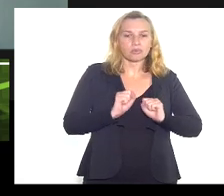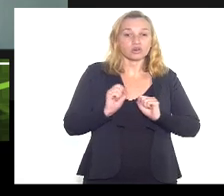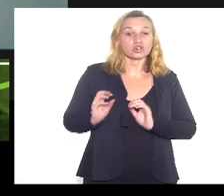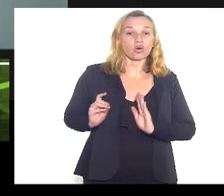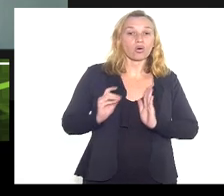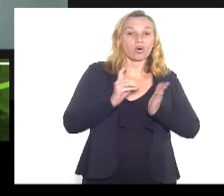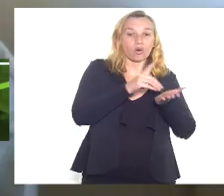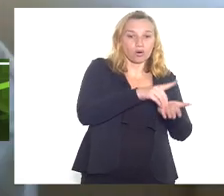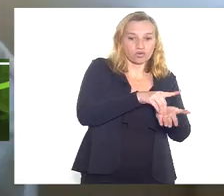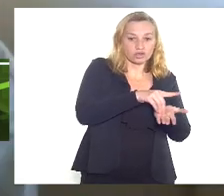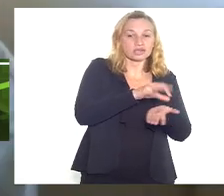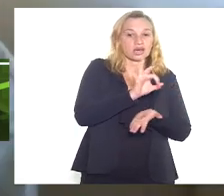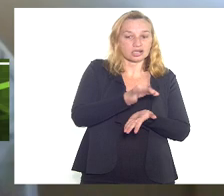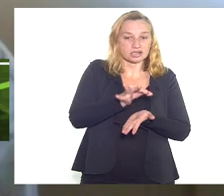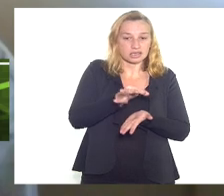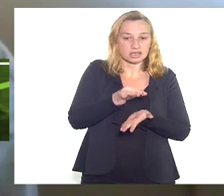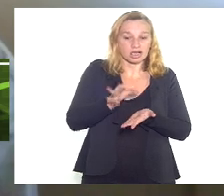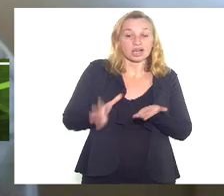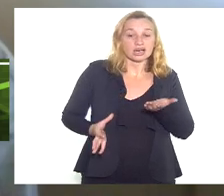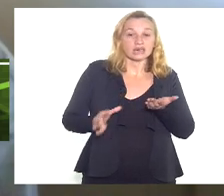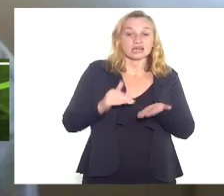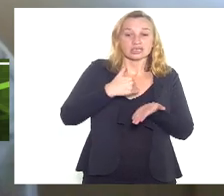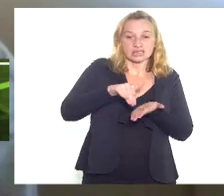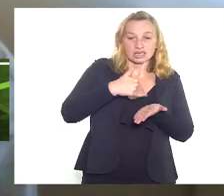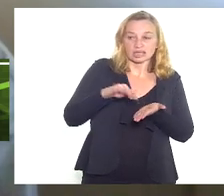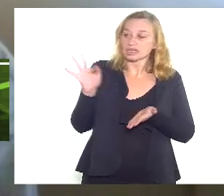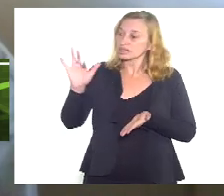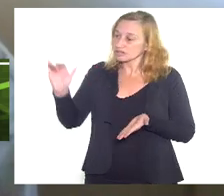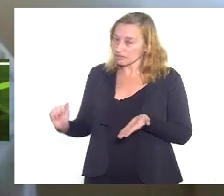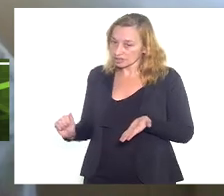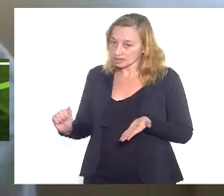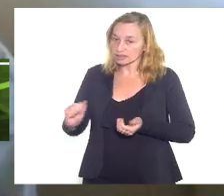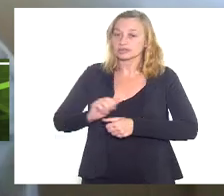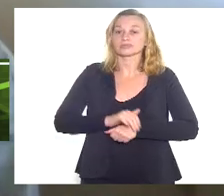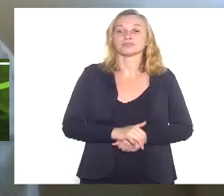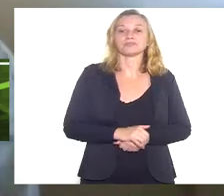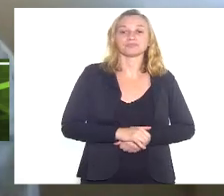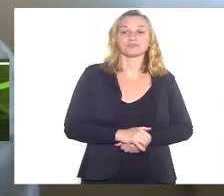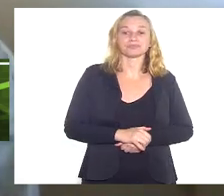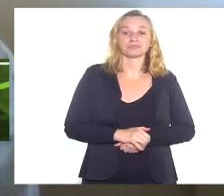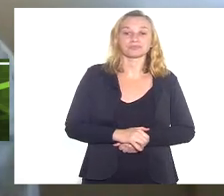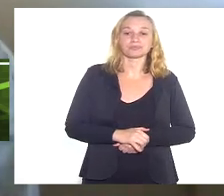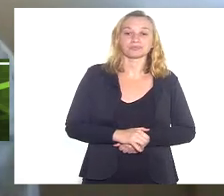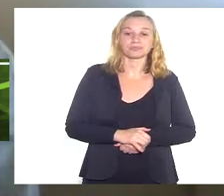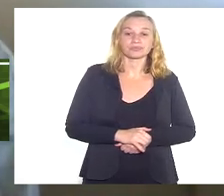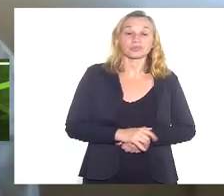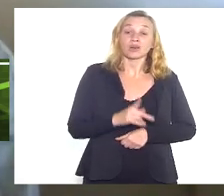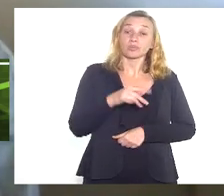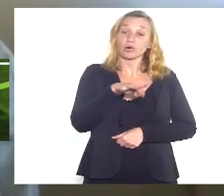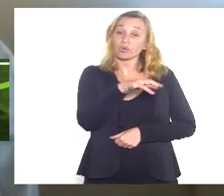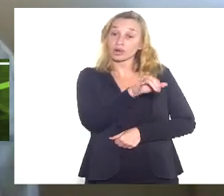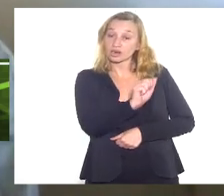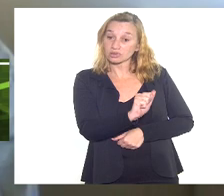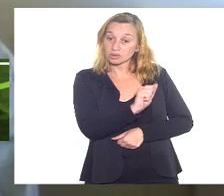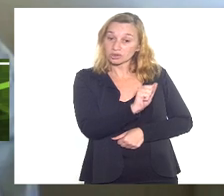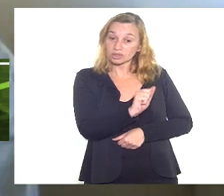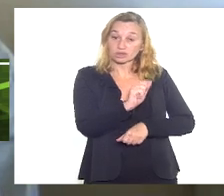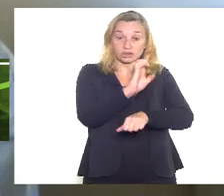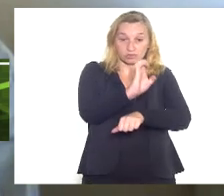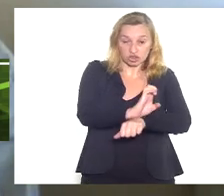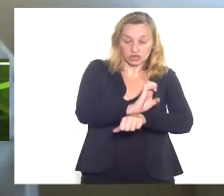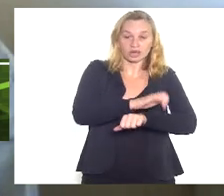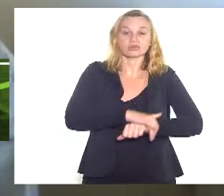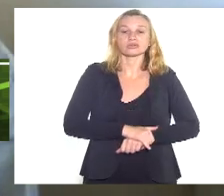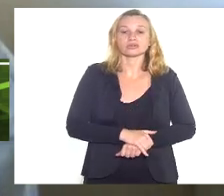oficiar a Secretaria de Fazenda, a Procuradoria do